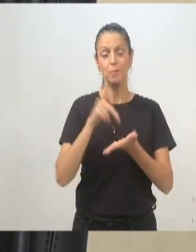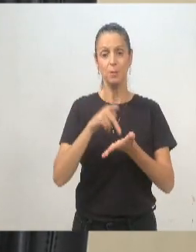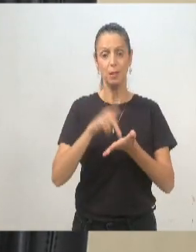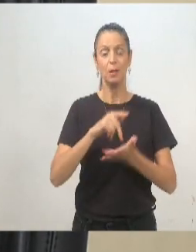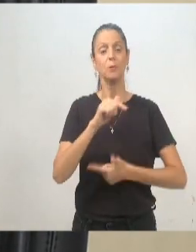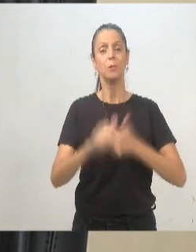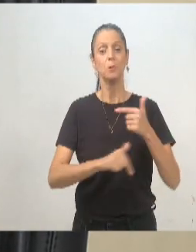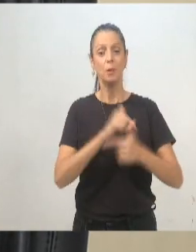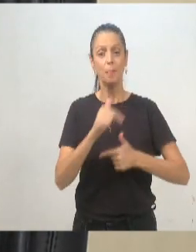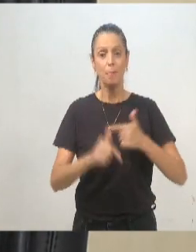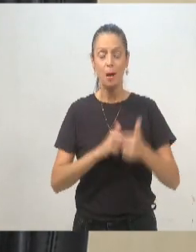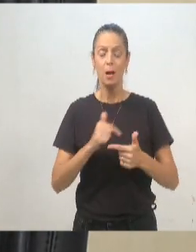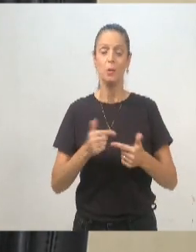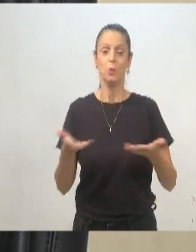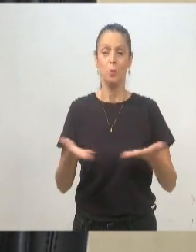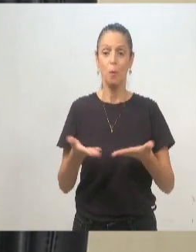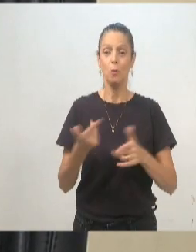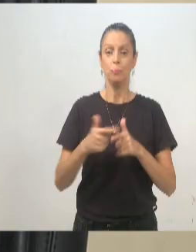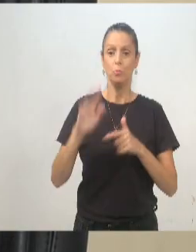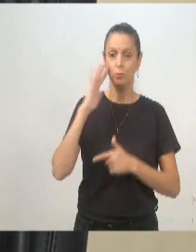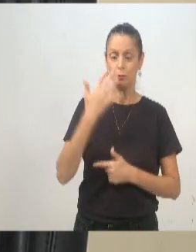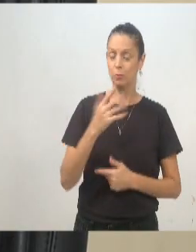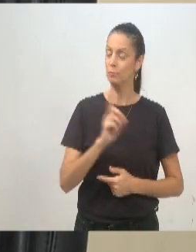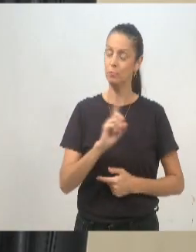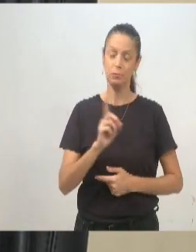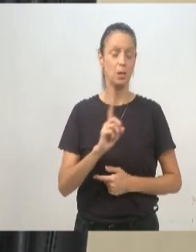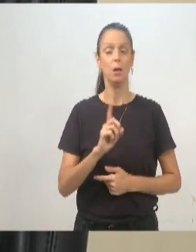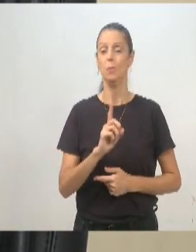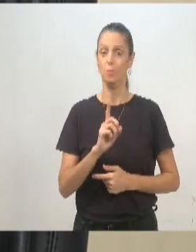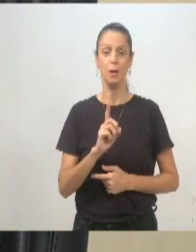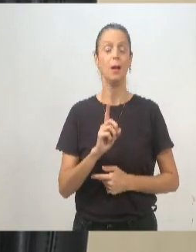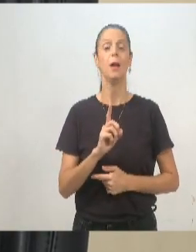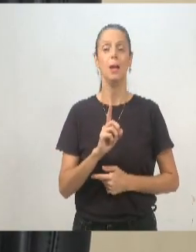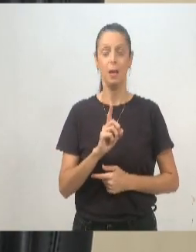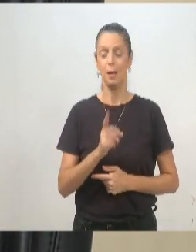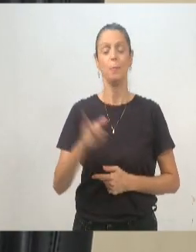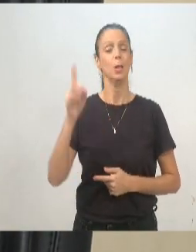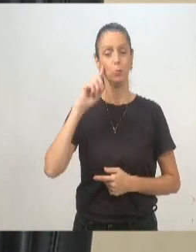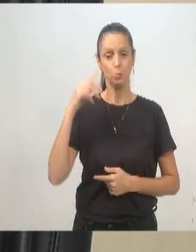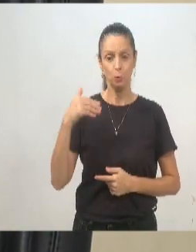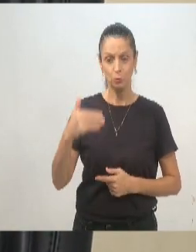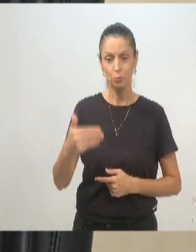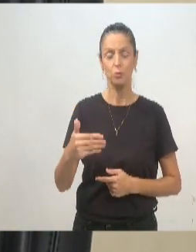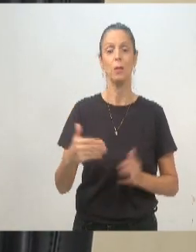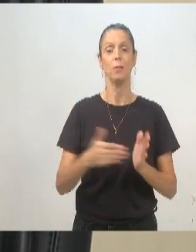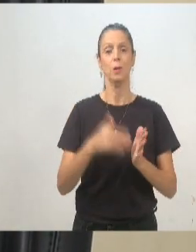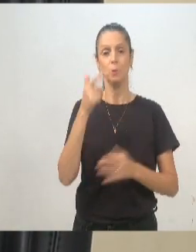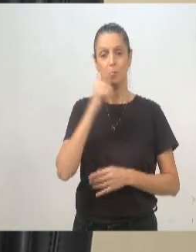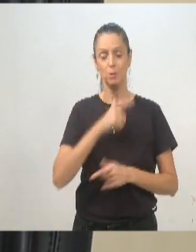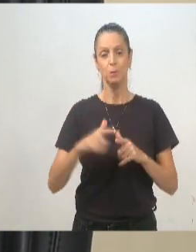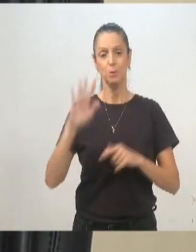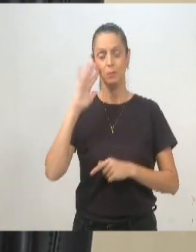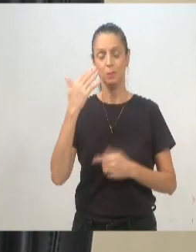trabalho que não se esgota nem agora, nem até o final da gestão. É um trabalho para todos os dias. Certo, senhores? Obrigado, presidente.